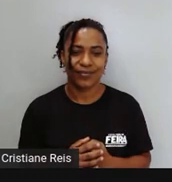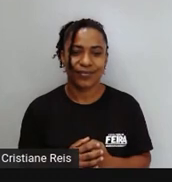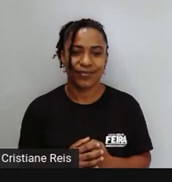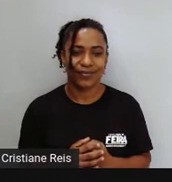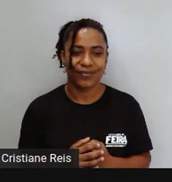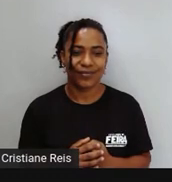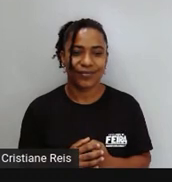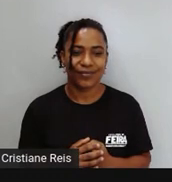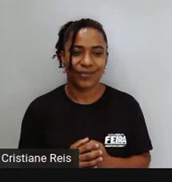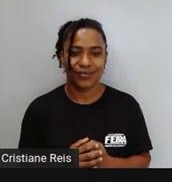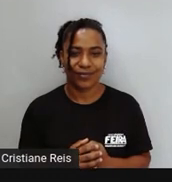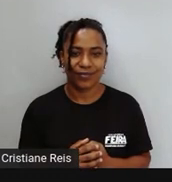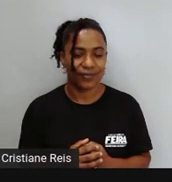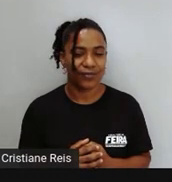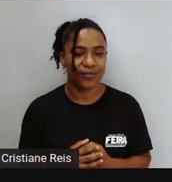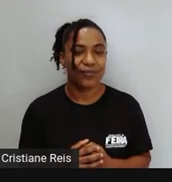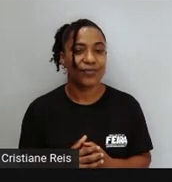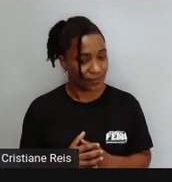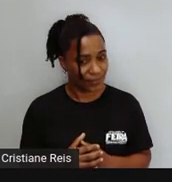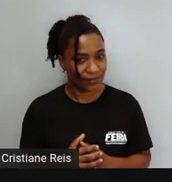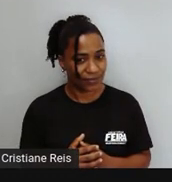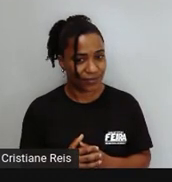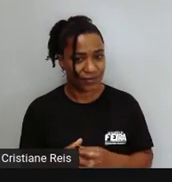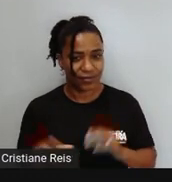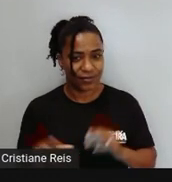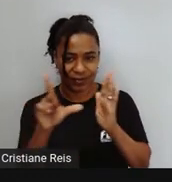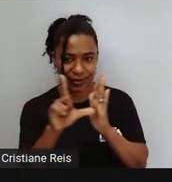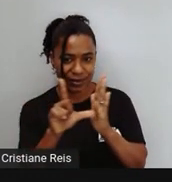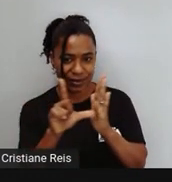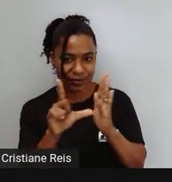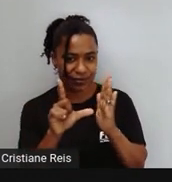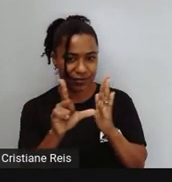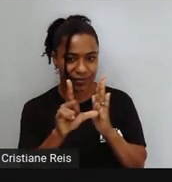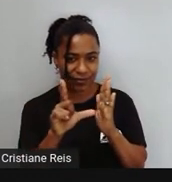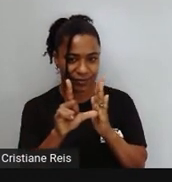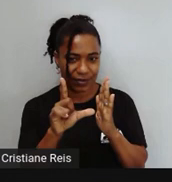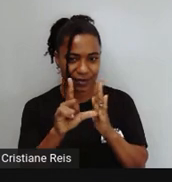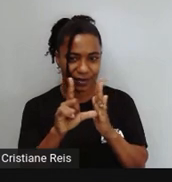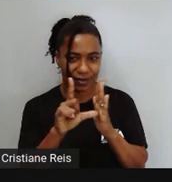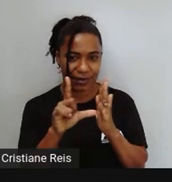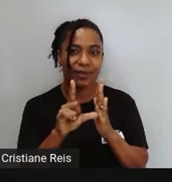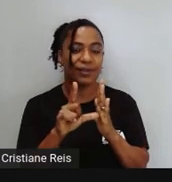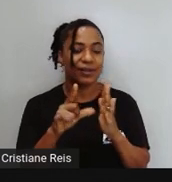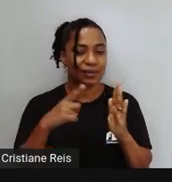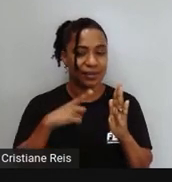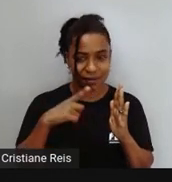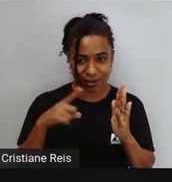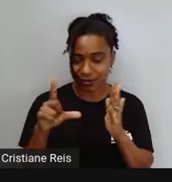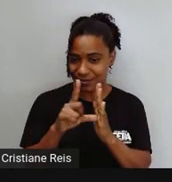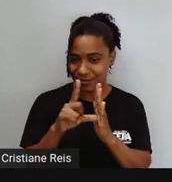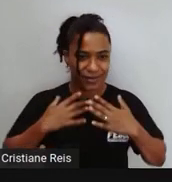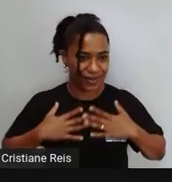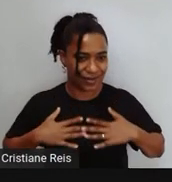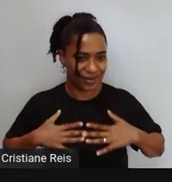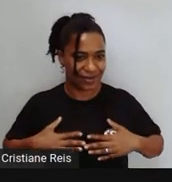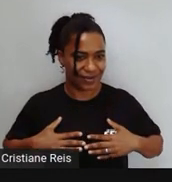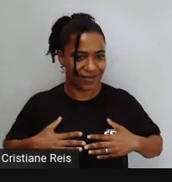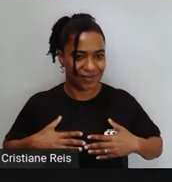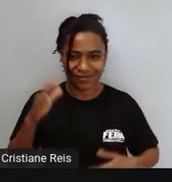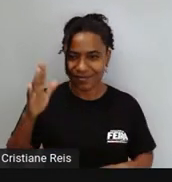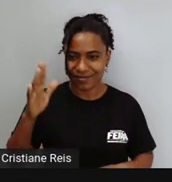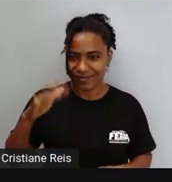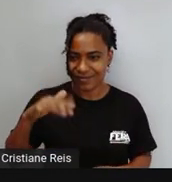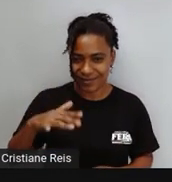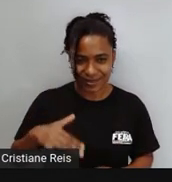dress? Observem que na loja que nós estamos visitando existe um dress em promoção. It's on